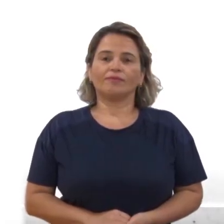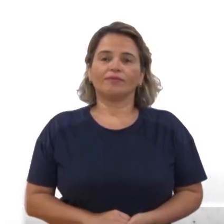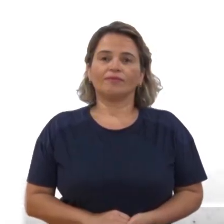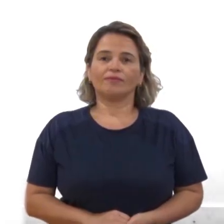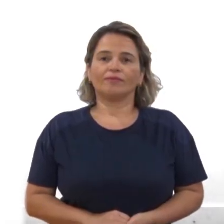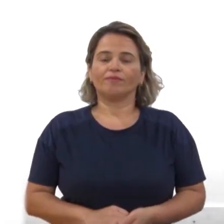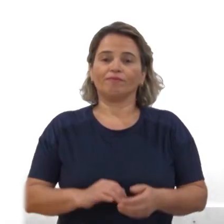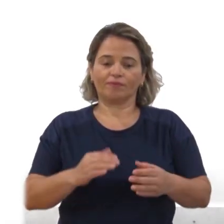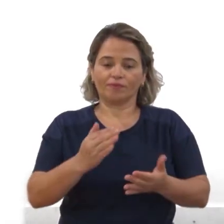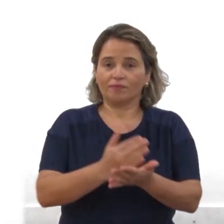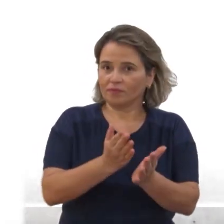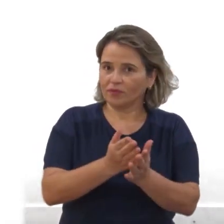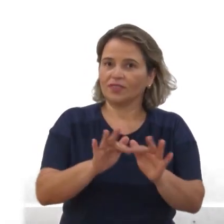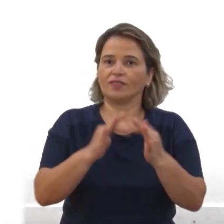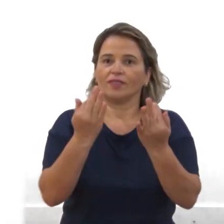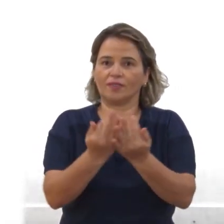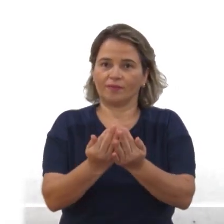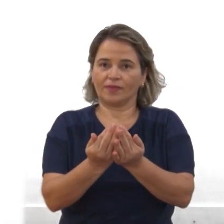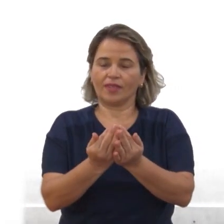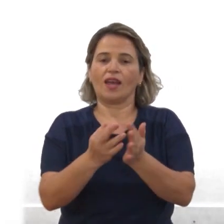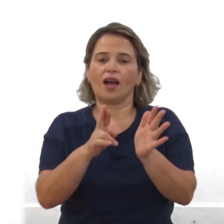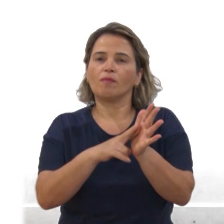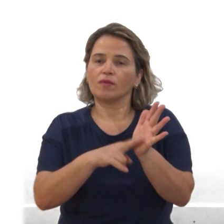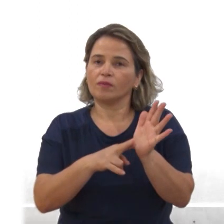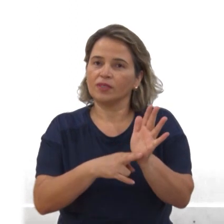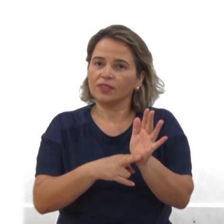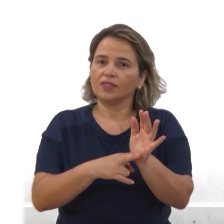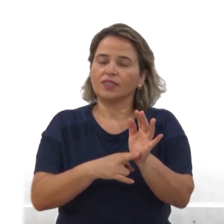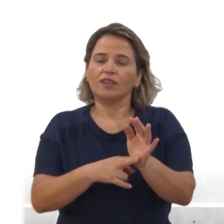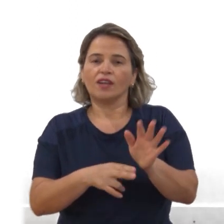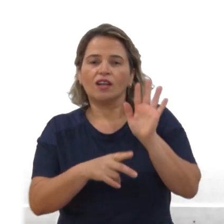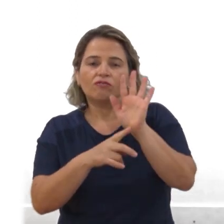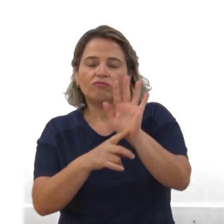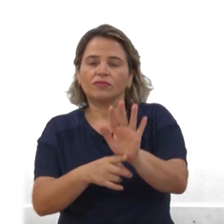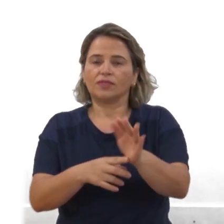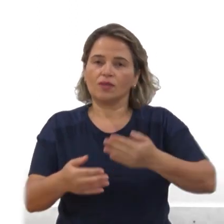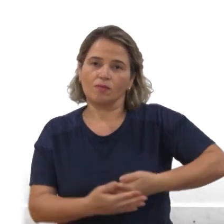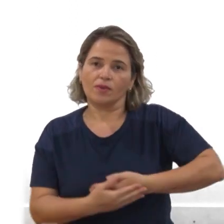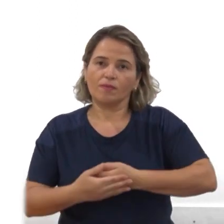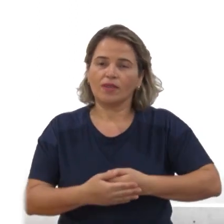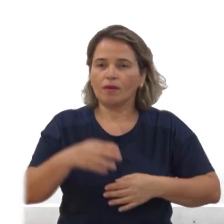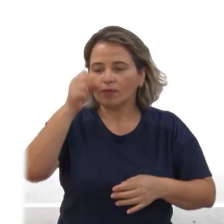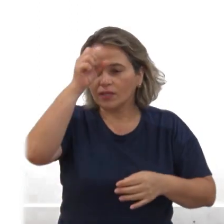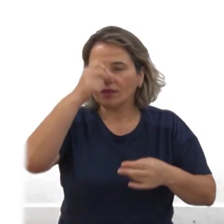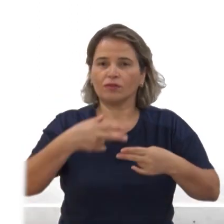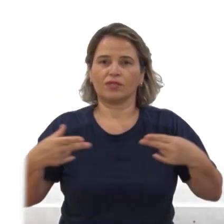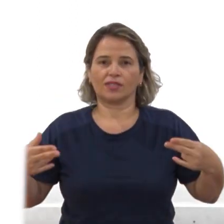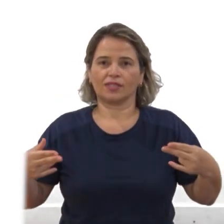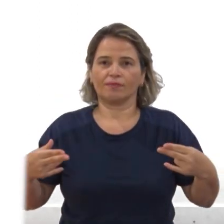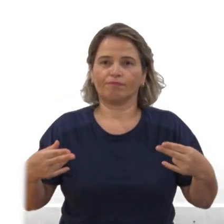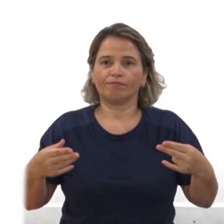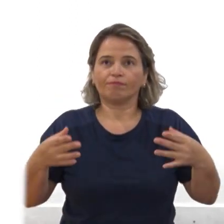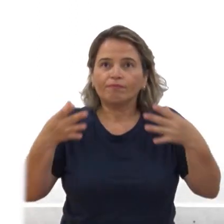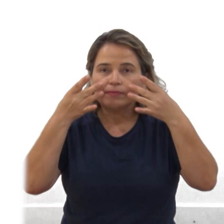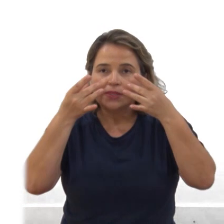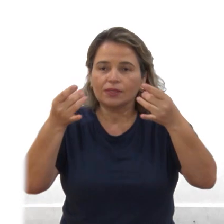Bolo da família. Essa proposta proporcionará ao bebê aprendizagens como a percepção do